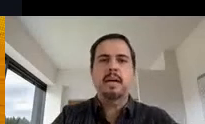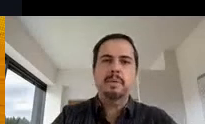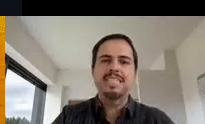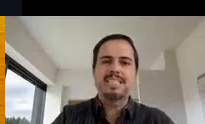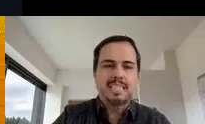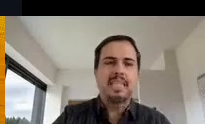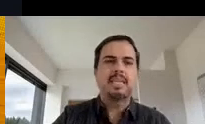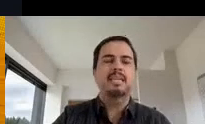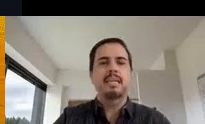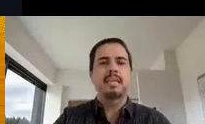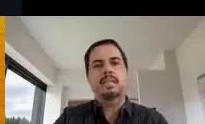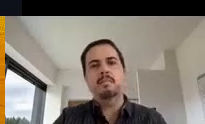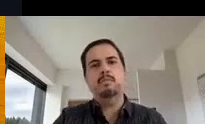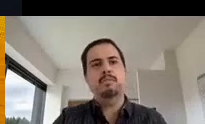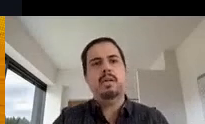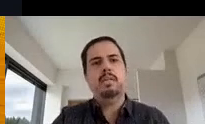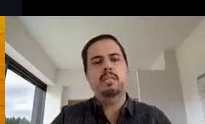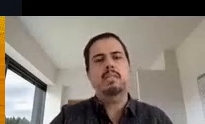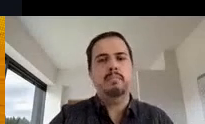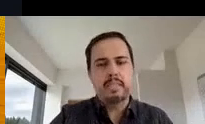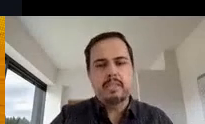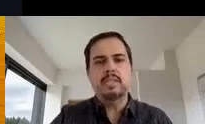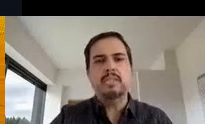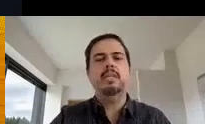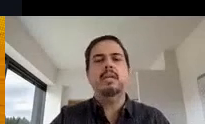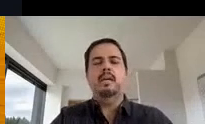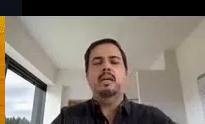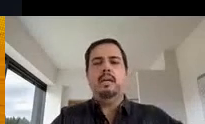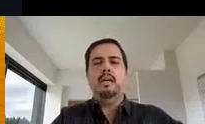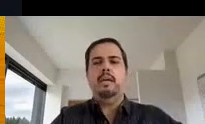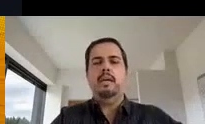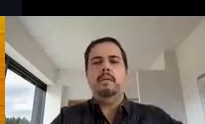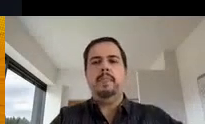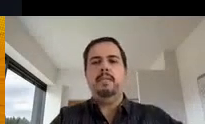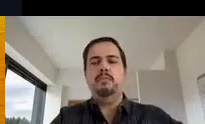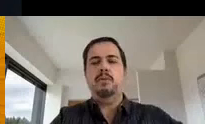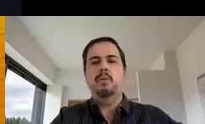não conseguem explicar porque que existem em termos de burocracia, mas existem.